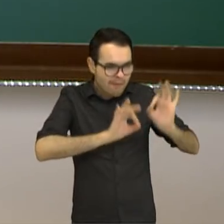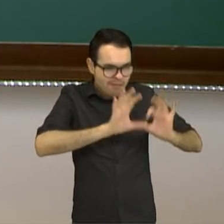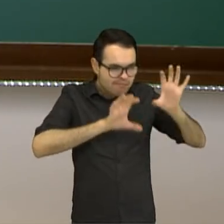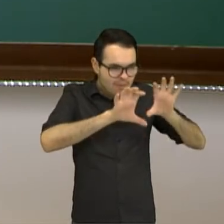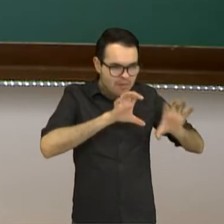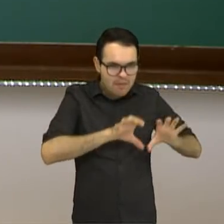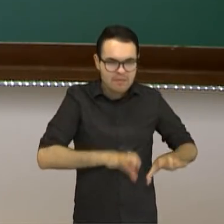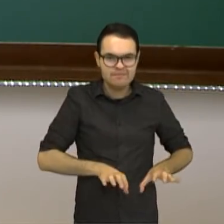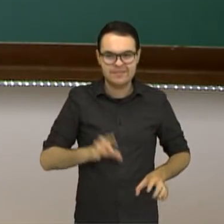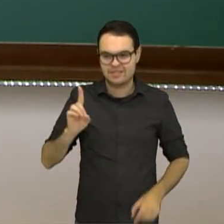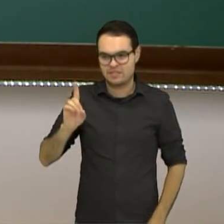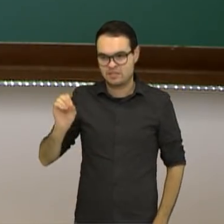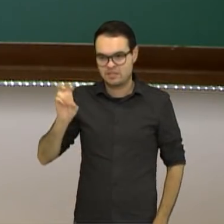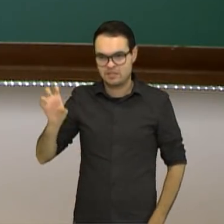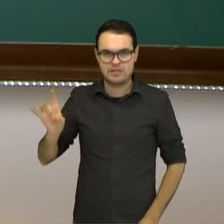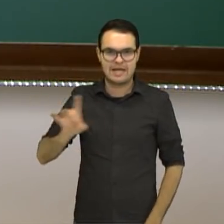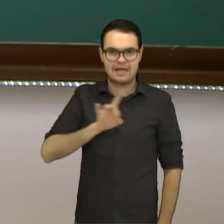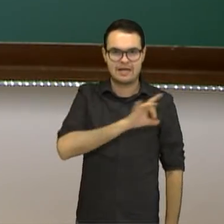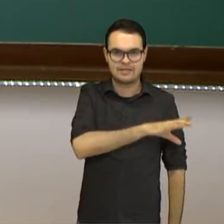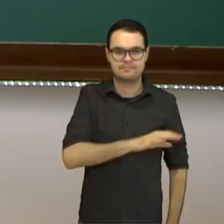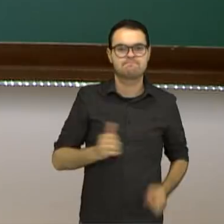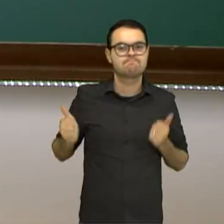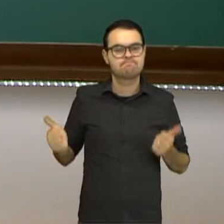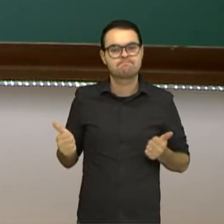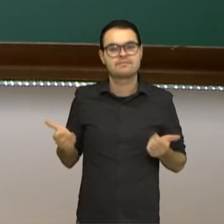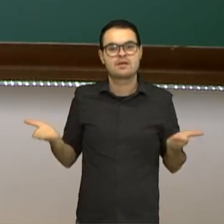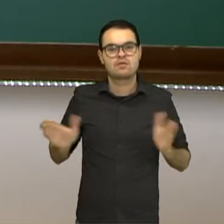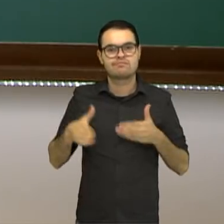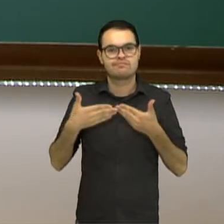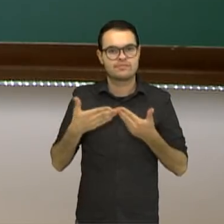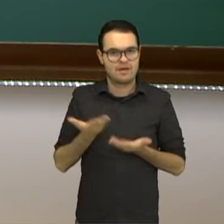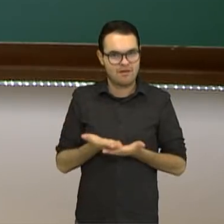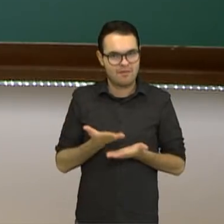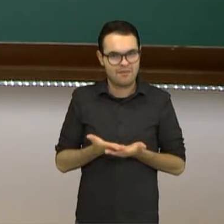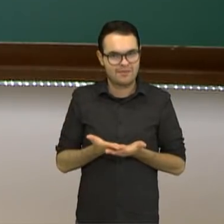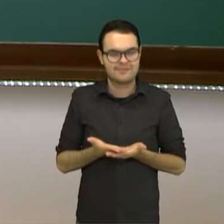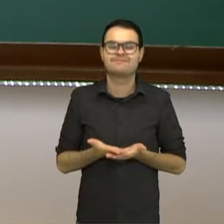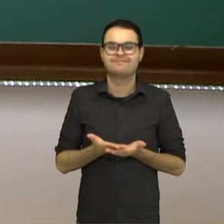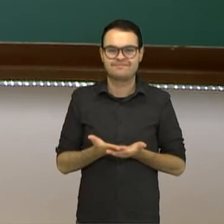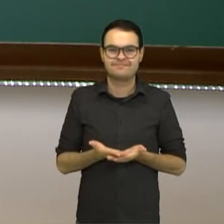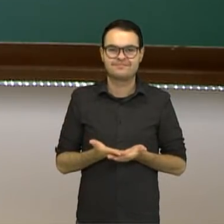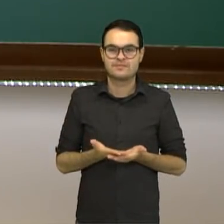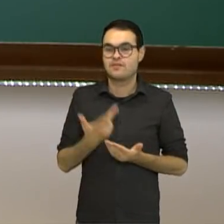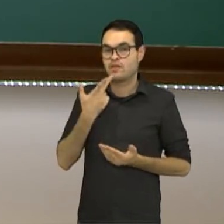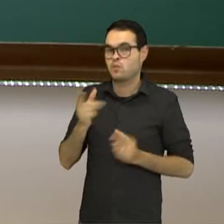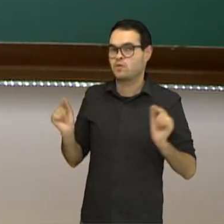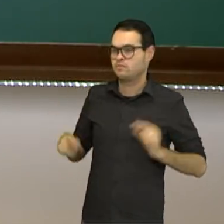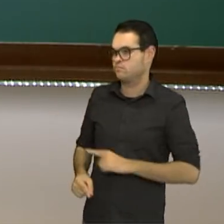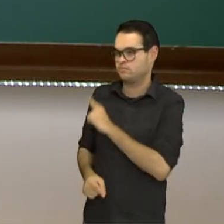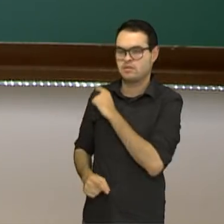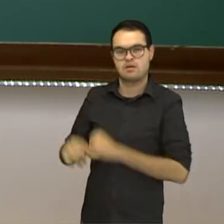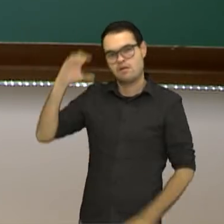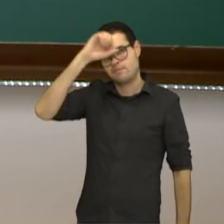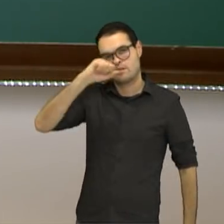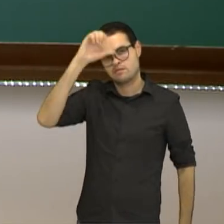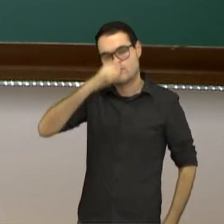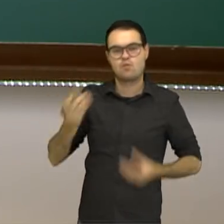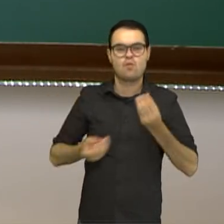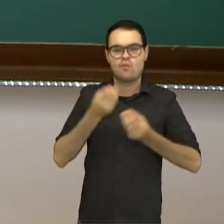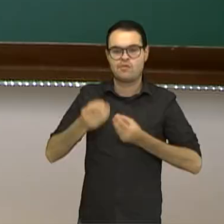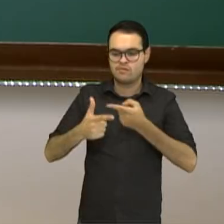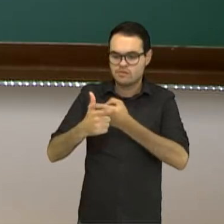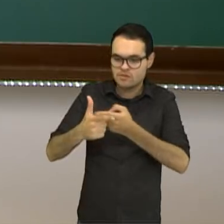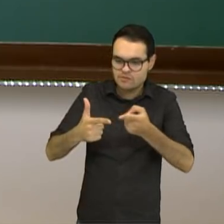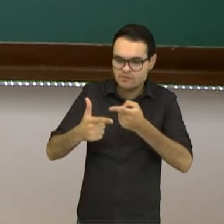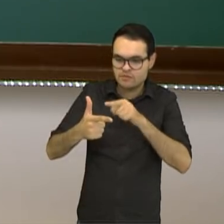em cada cartão ali. Com isso, a gente vai finalizando essa aula dizendo que o quê? Que a gente aprendeu como resolver